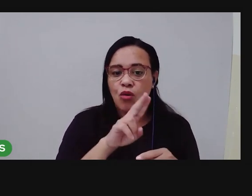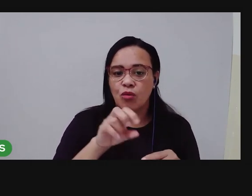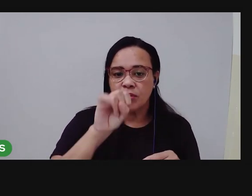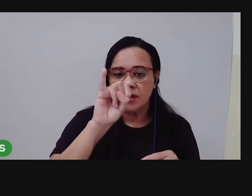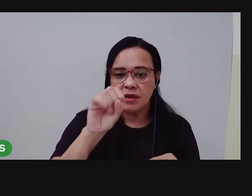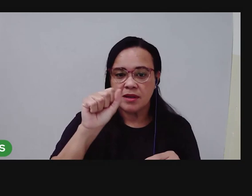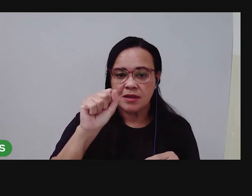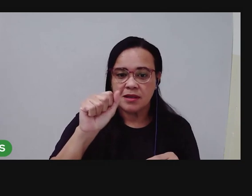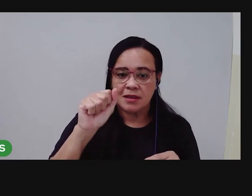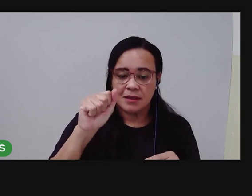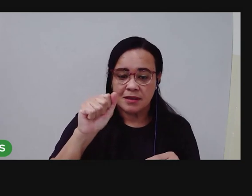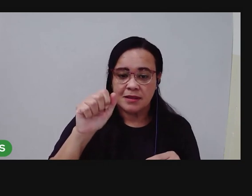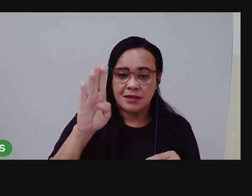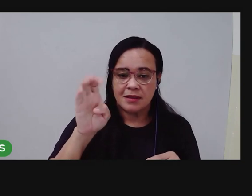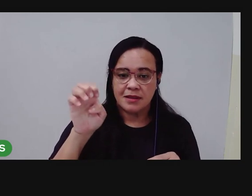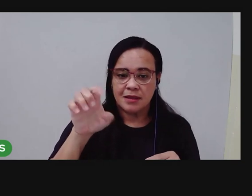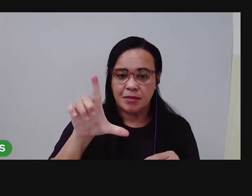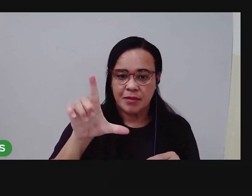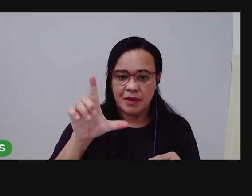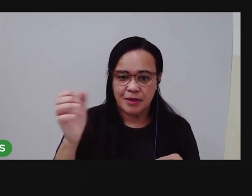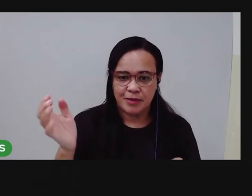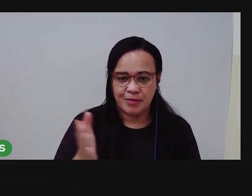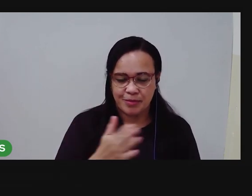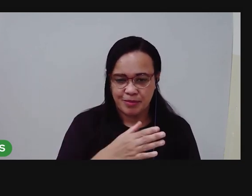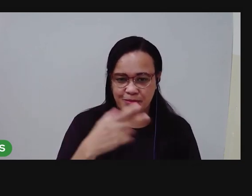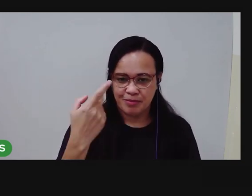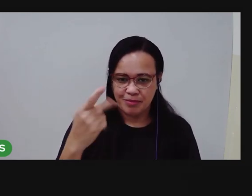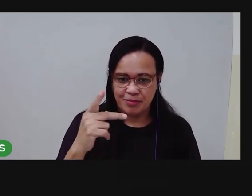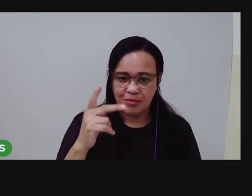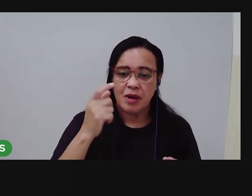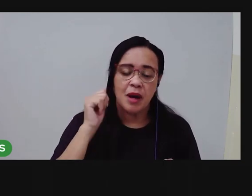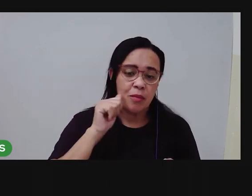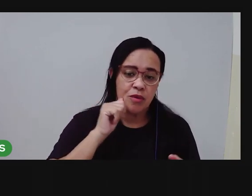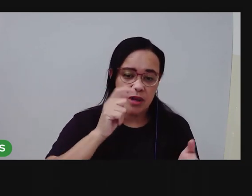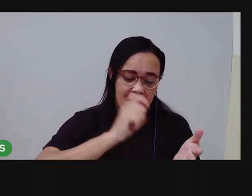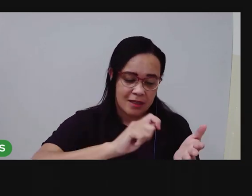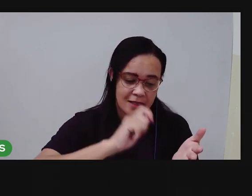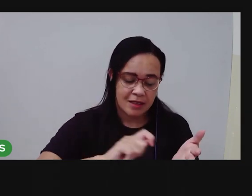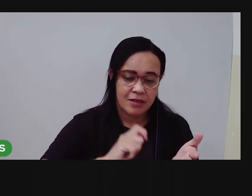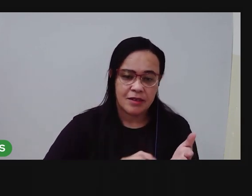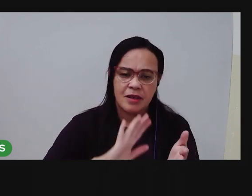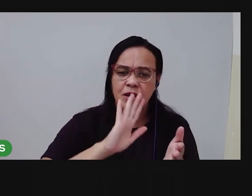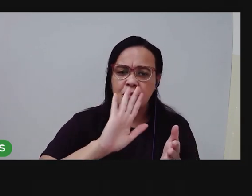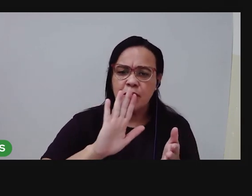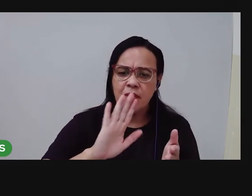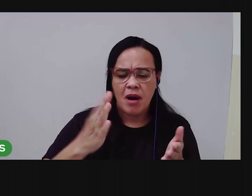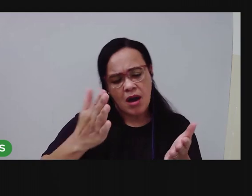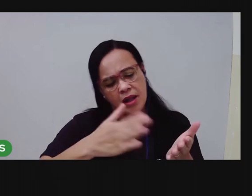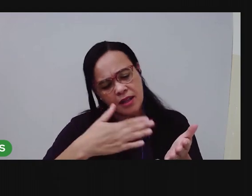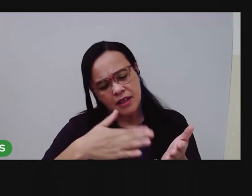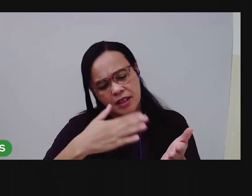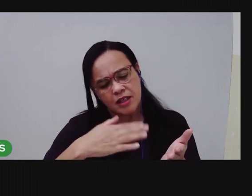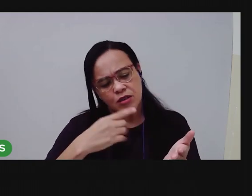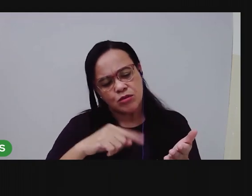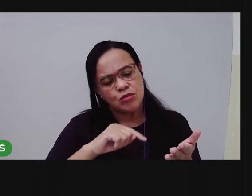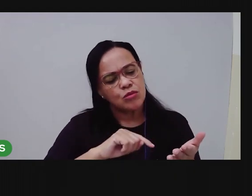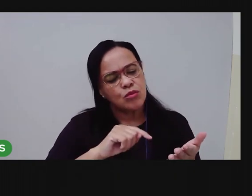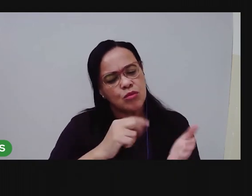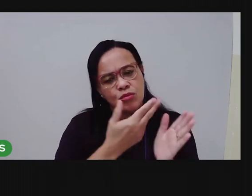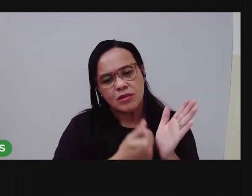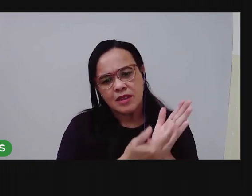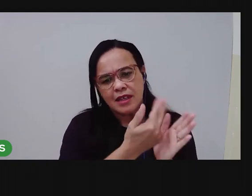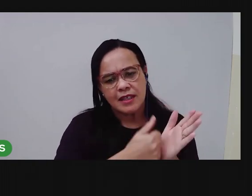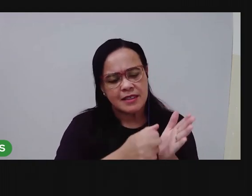Vamos descobrir o que é que tem por trás dessa capa, o que é que está escrito